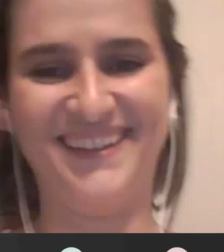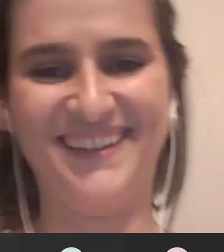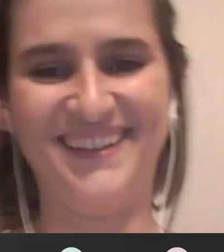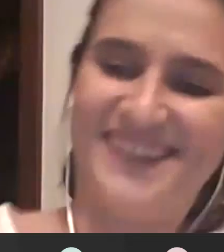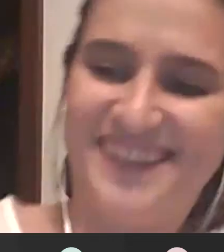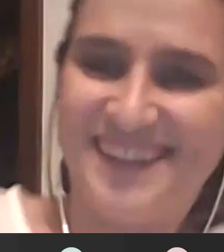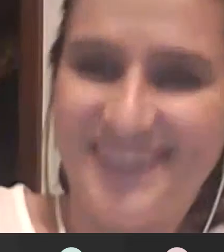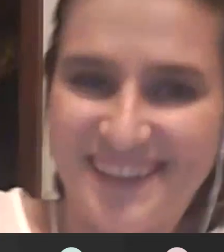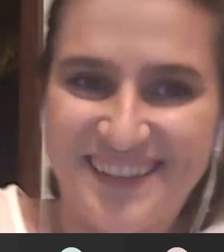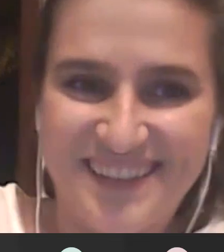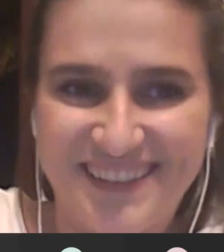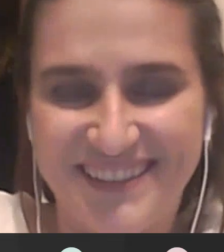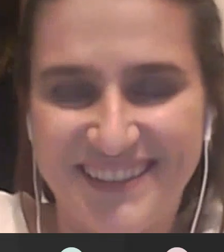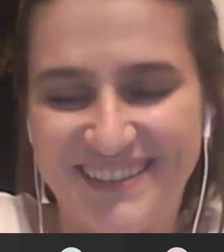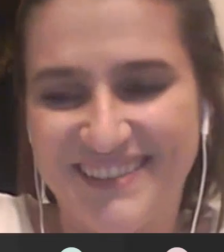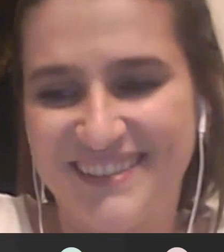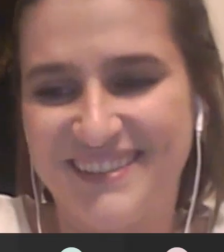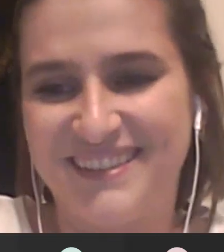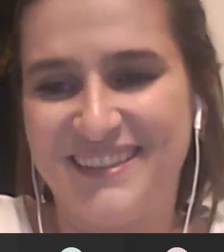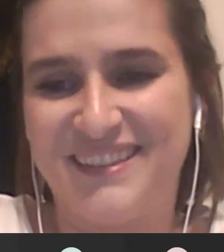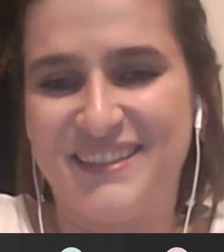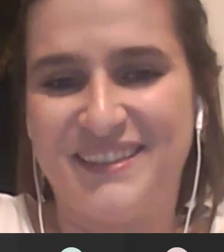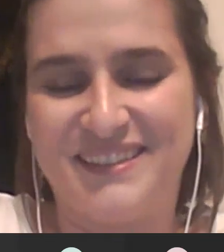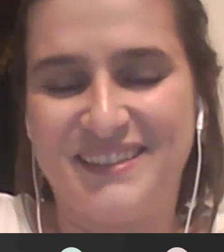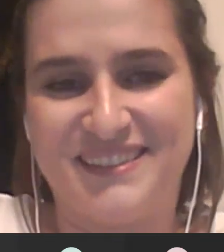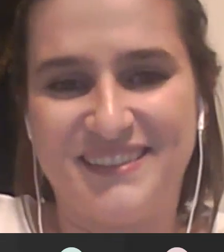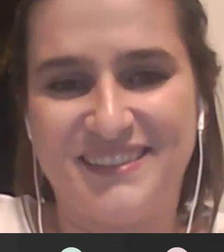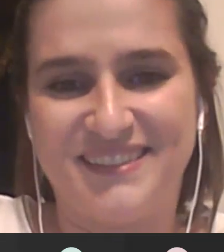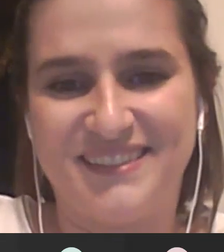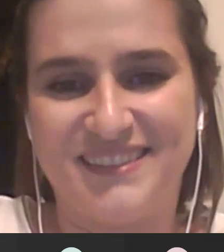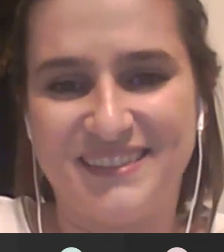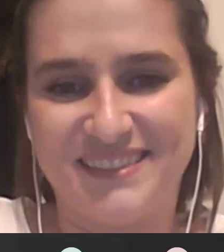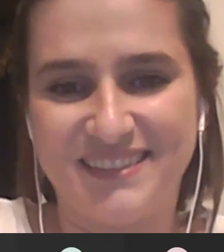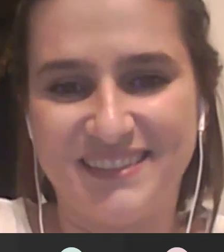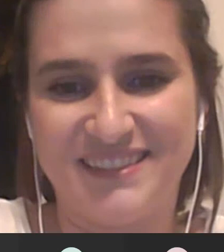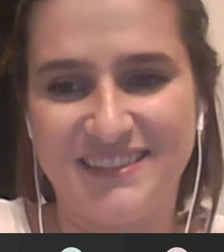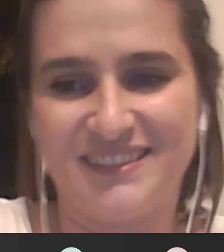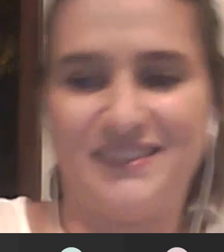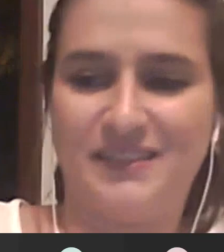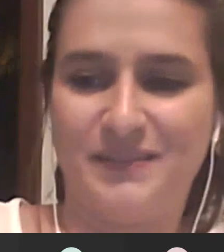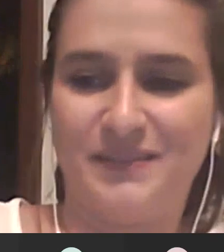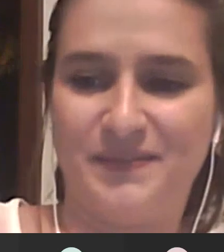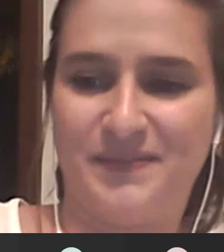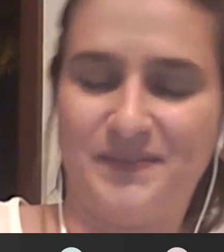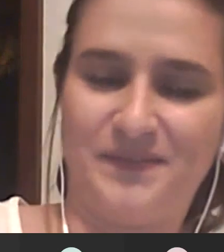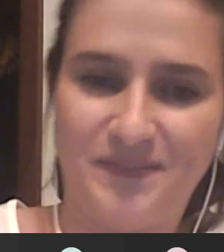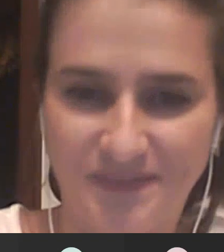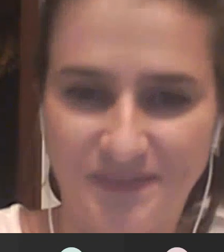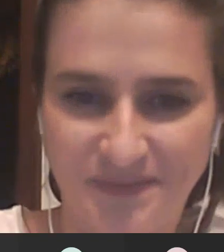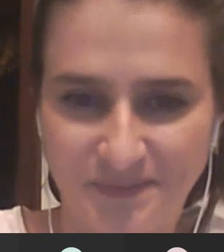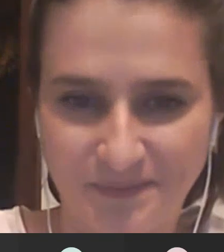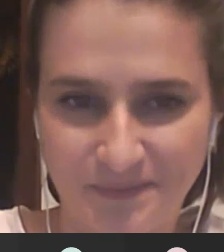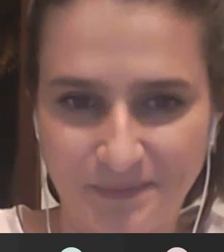Gente, ó, um grande abraço para vocês, um grande beijo, fiquem com Deus, cuidem-se, né? Se